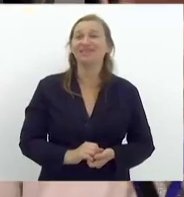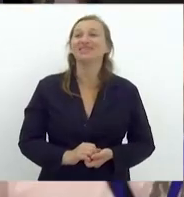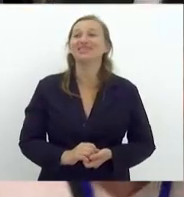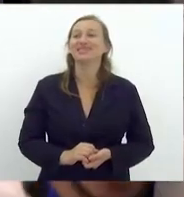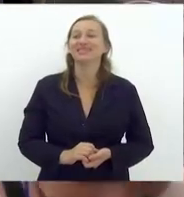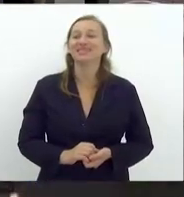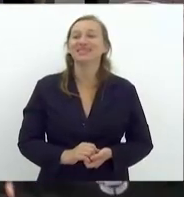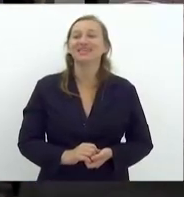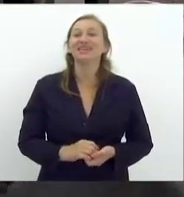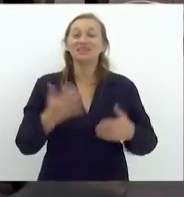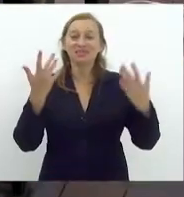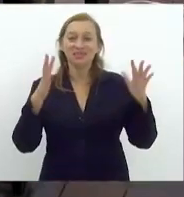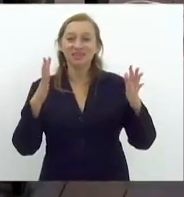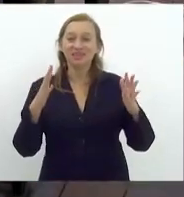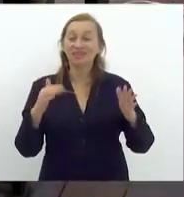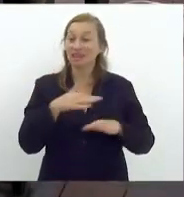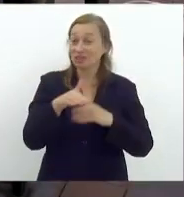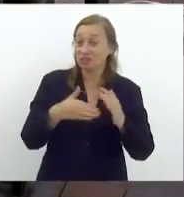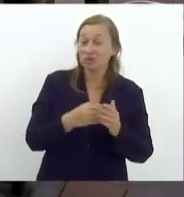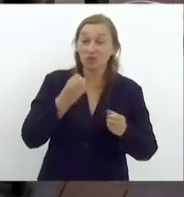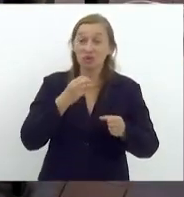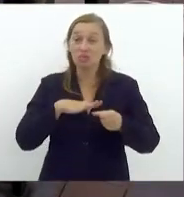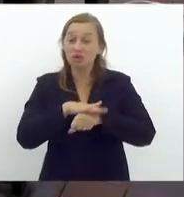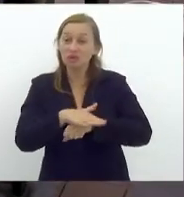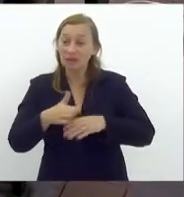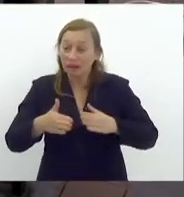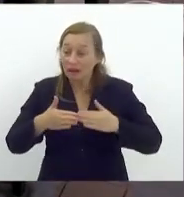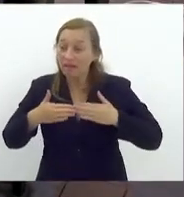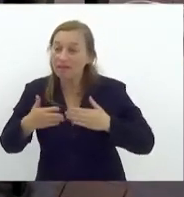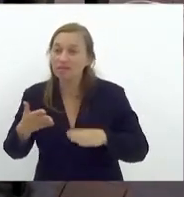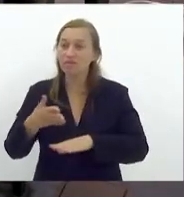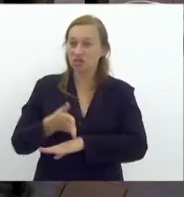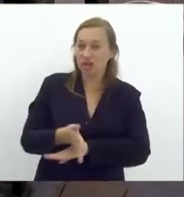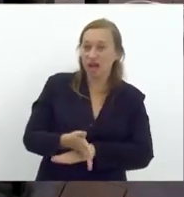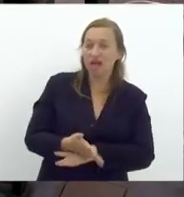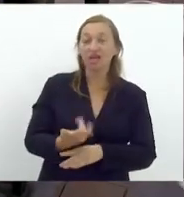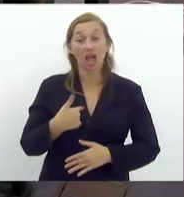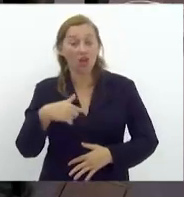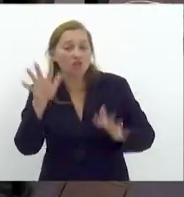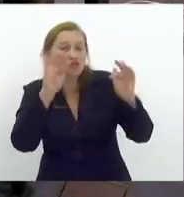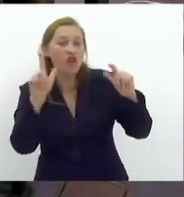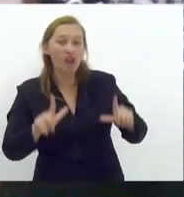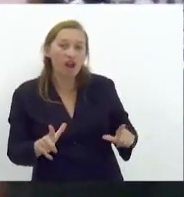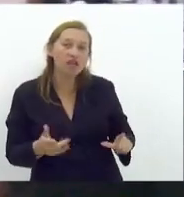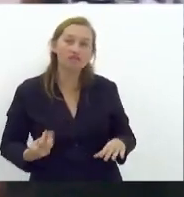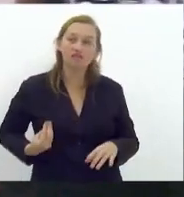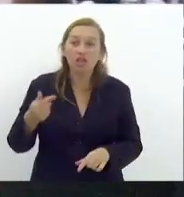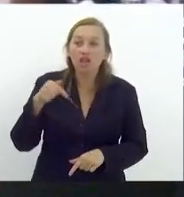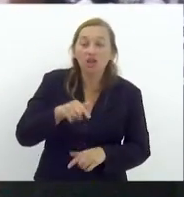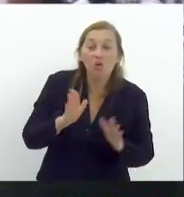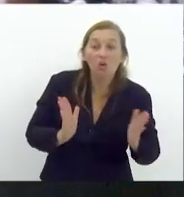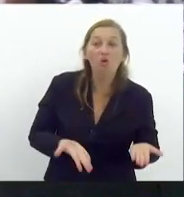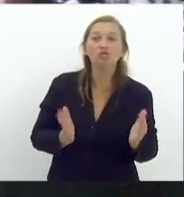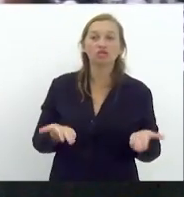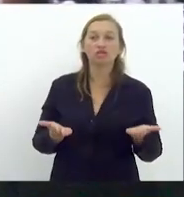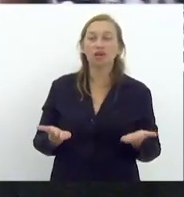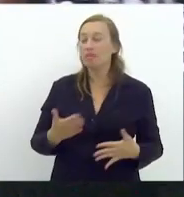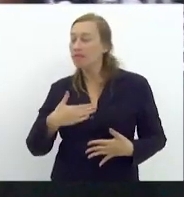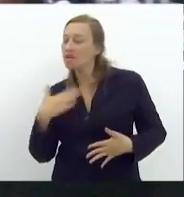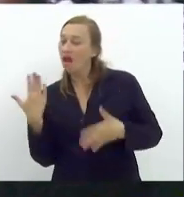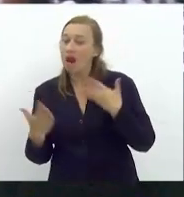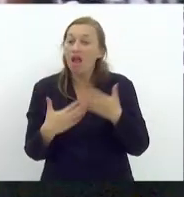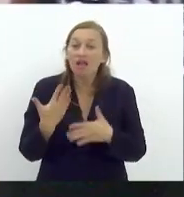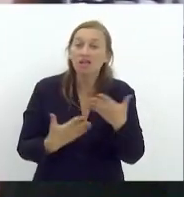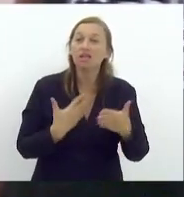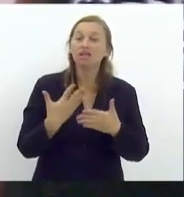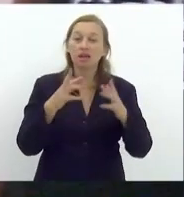Salve galera boa noite licença para chegar aqui tô muito feliz de estar aqui hoje para mim é uma